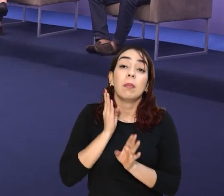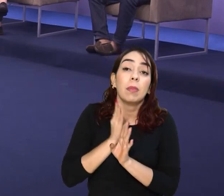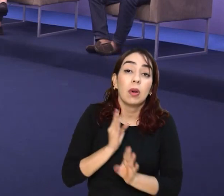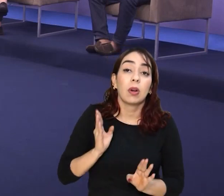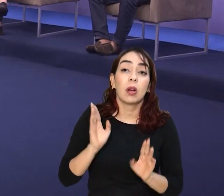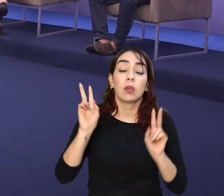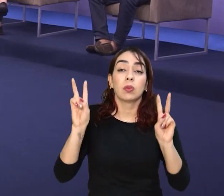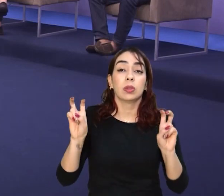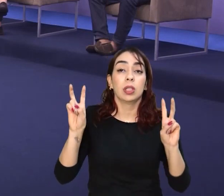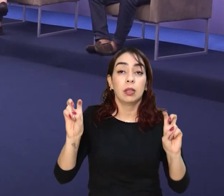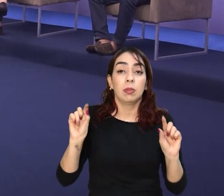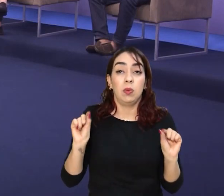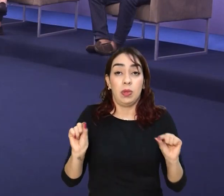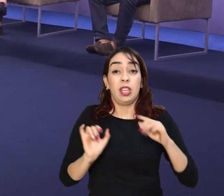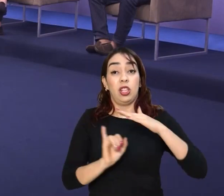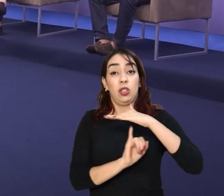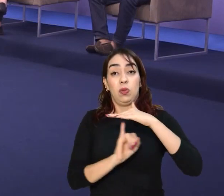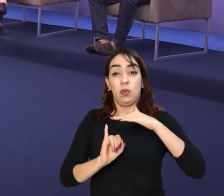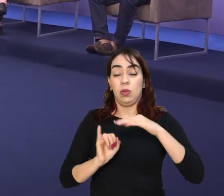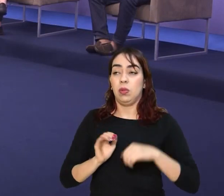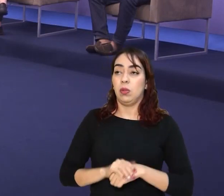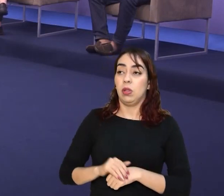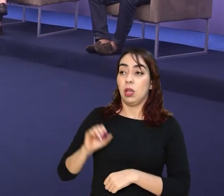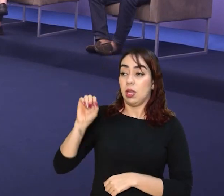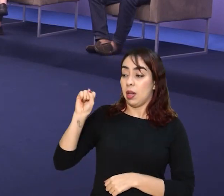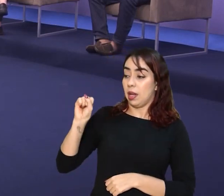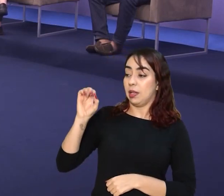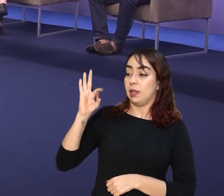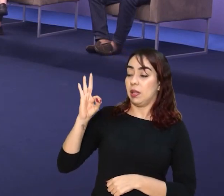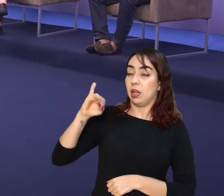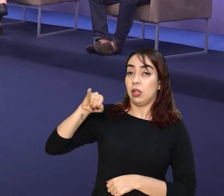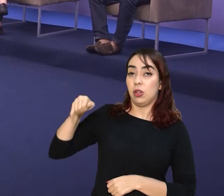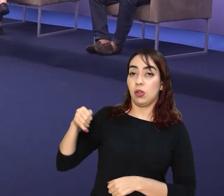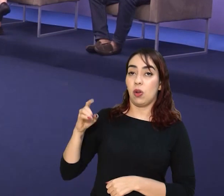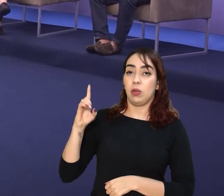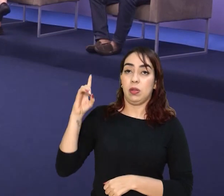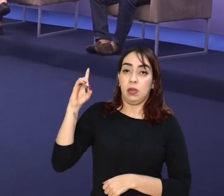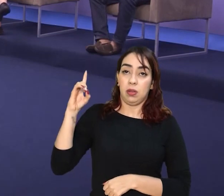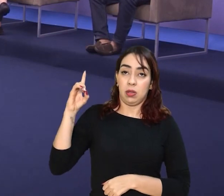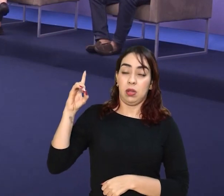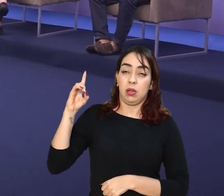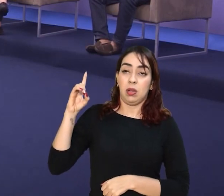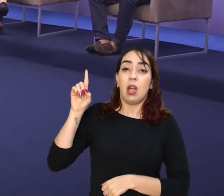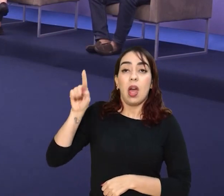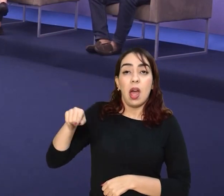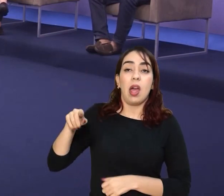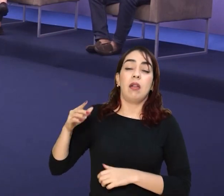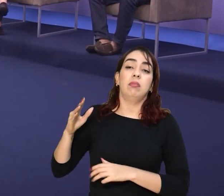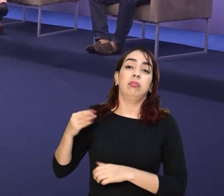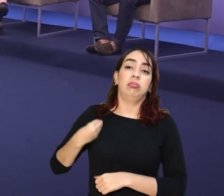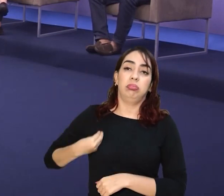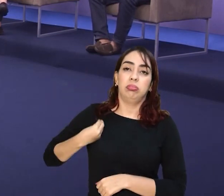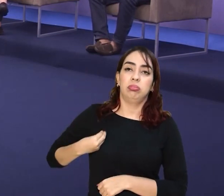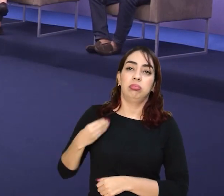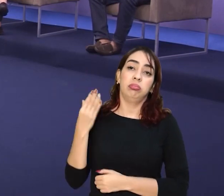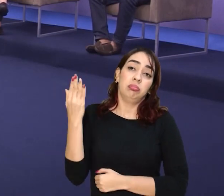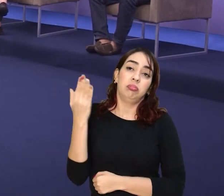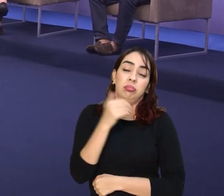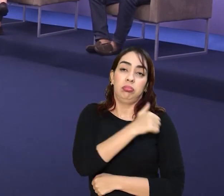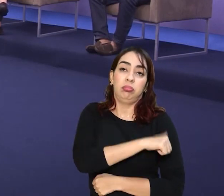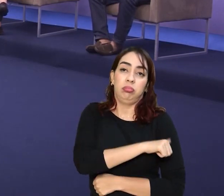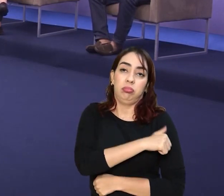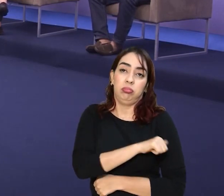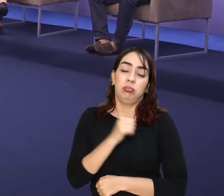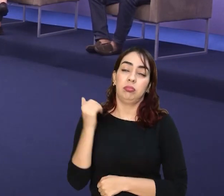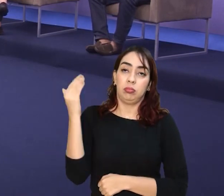credenciadas, entidades credenciadas. A STJ dela... Não tem nenhuma daqui. Não tem porque você não sabe quando vai ser. Vamos cuidar de credenciar. Mas era algo que